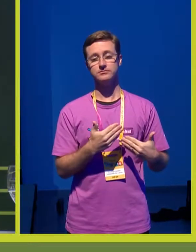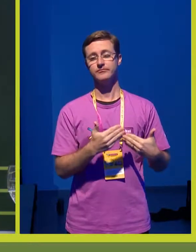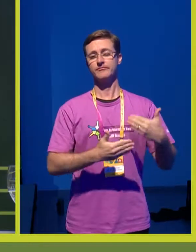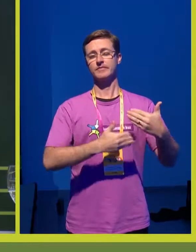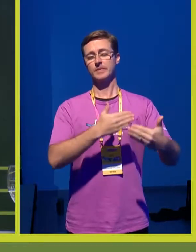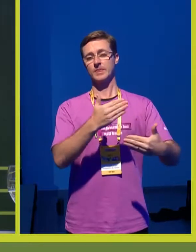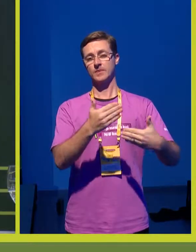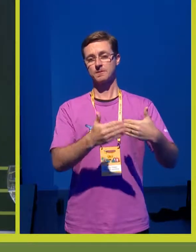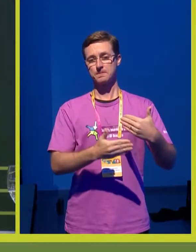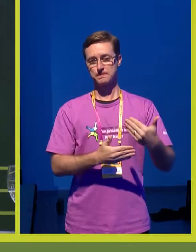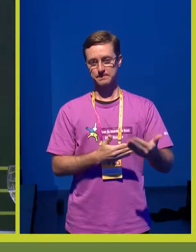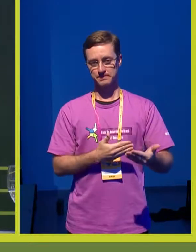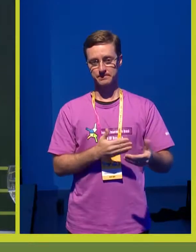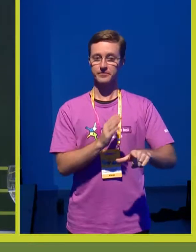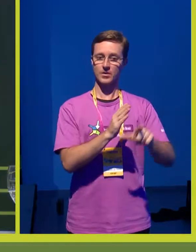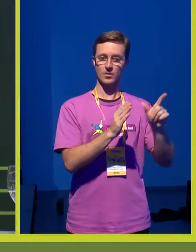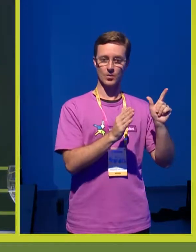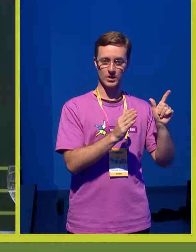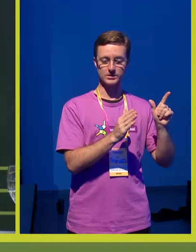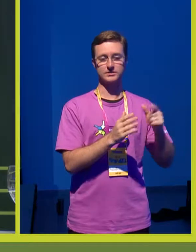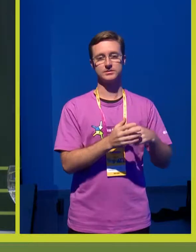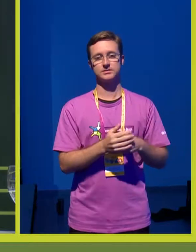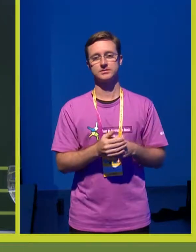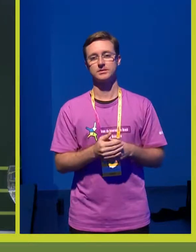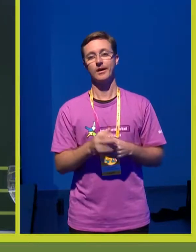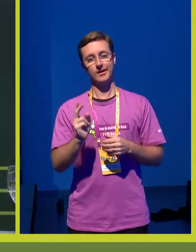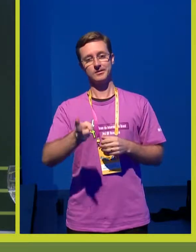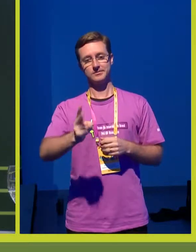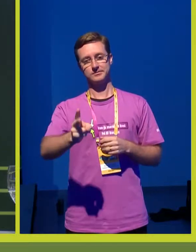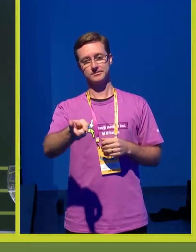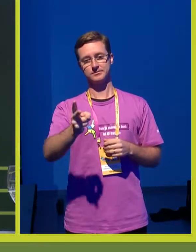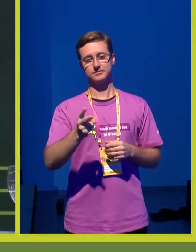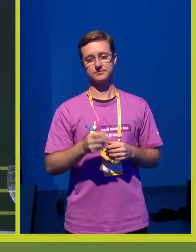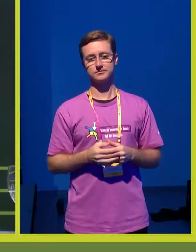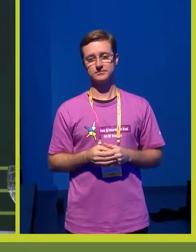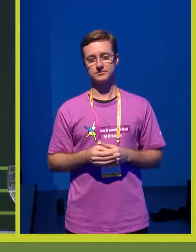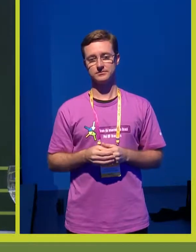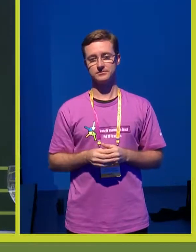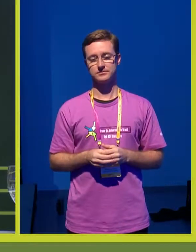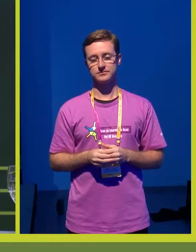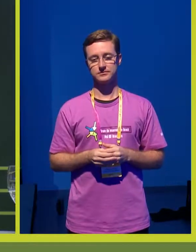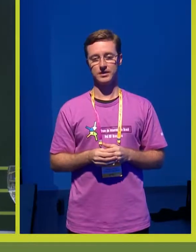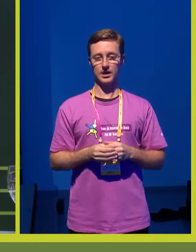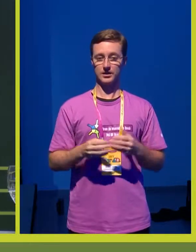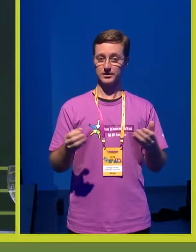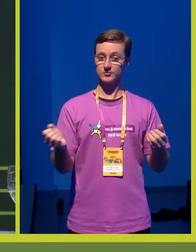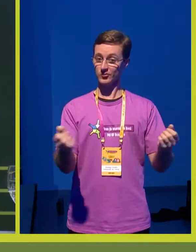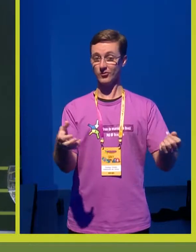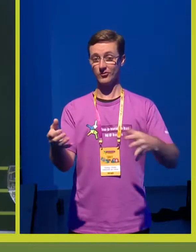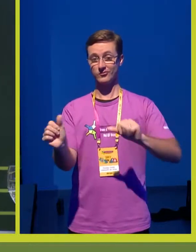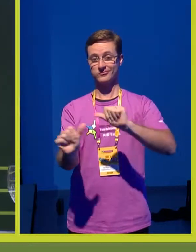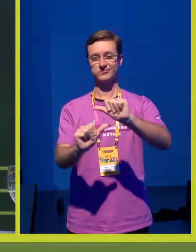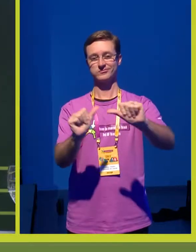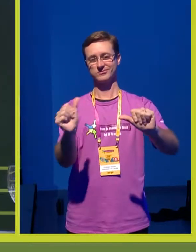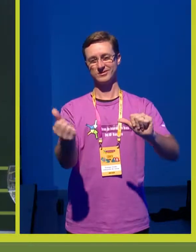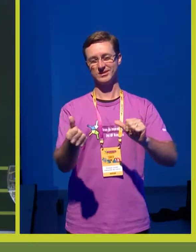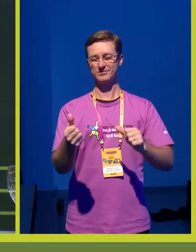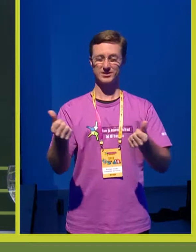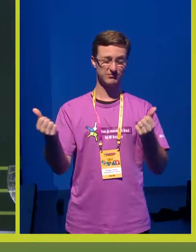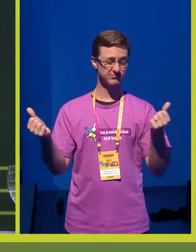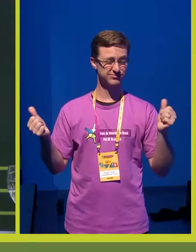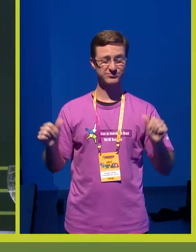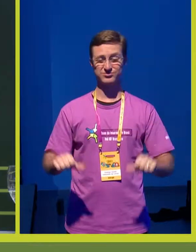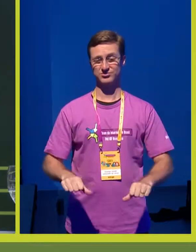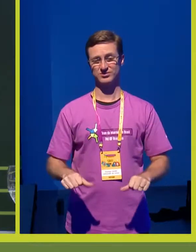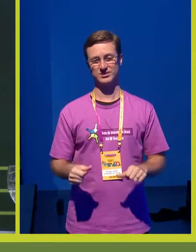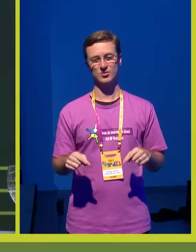eu acho que a gente pode enfim continuar e renovar uma jurisprudência que é muito ruim no sentido